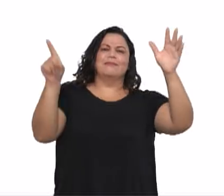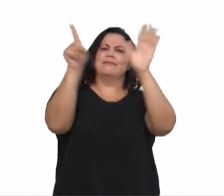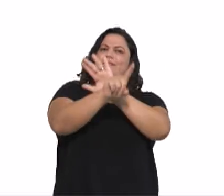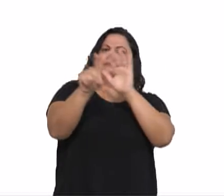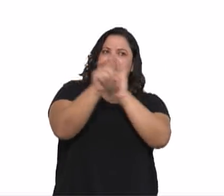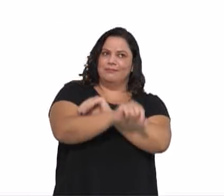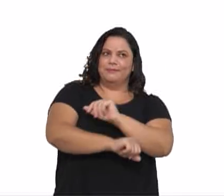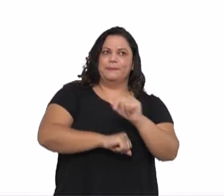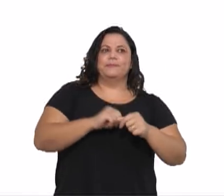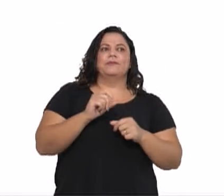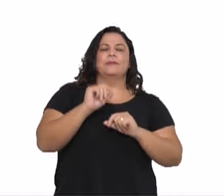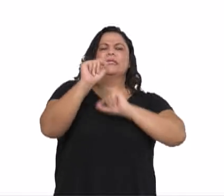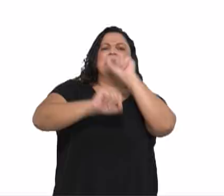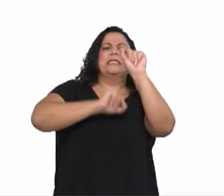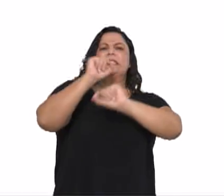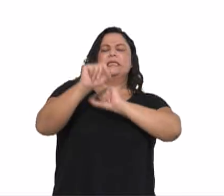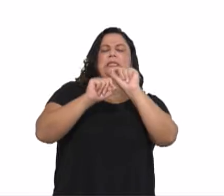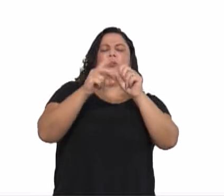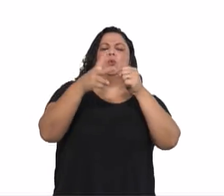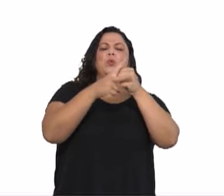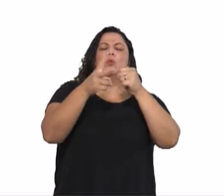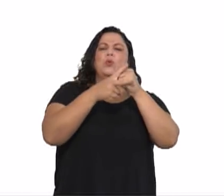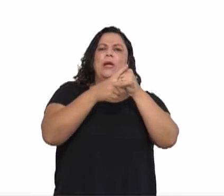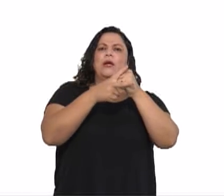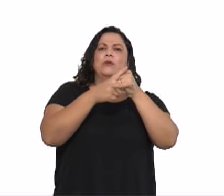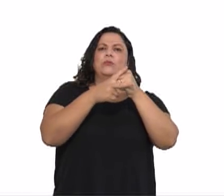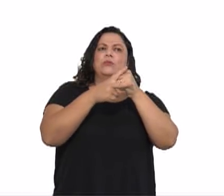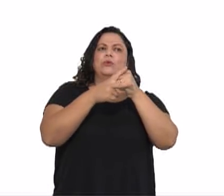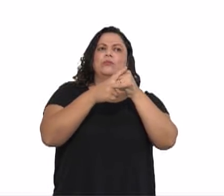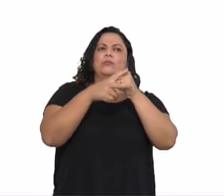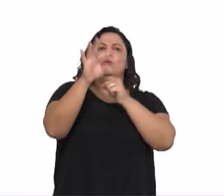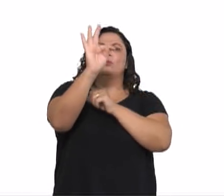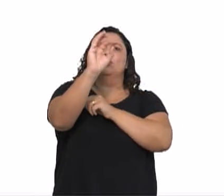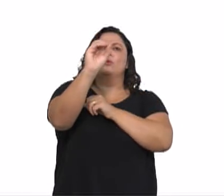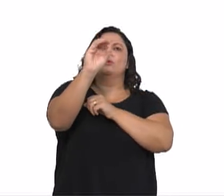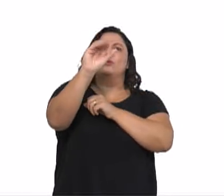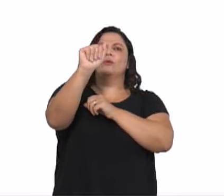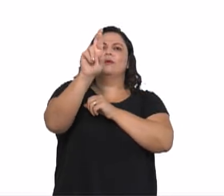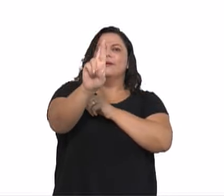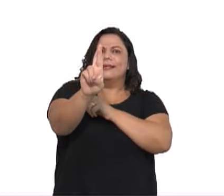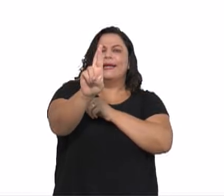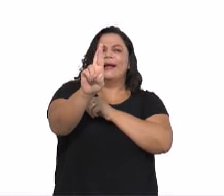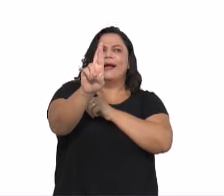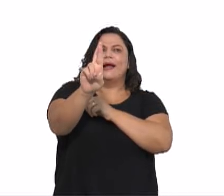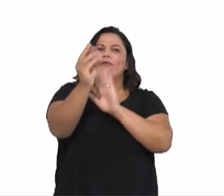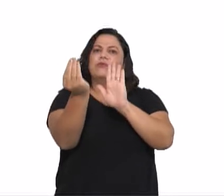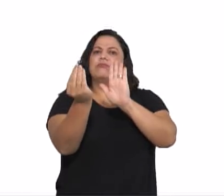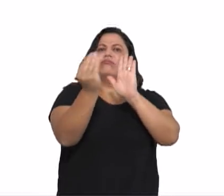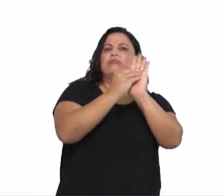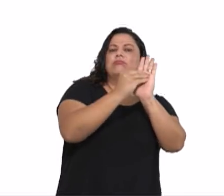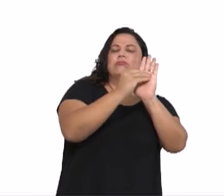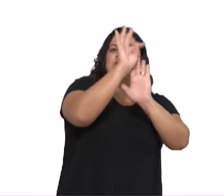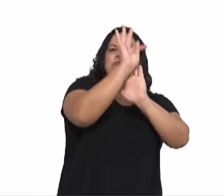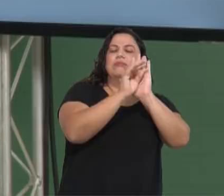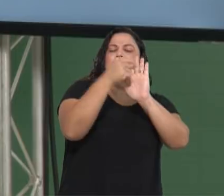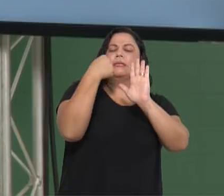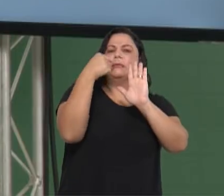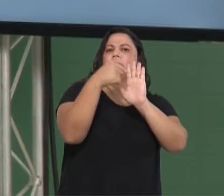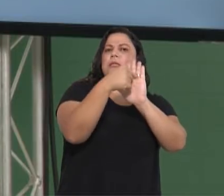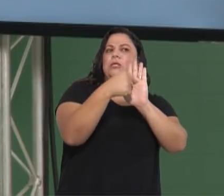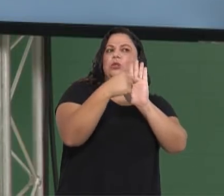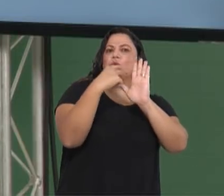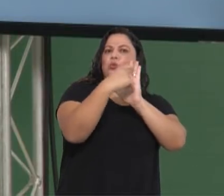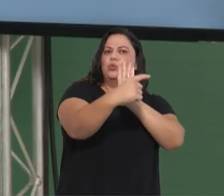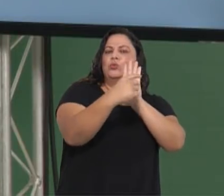que sentido o verbo tocar foi empregado neste trecho? Você vai ler. Perceba,